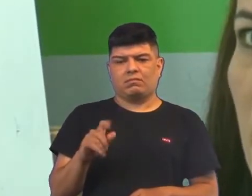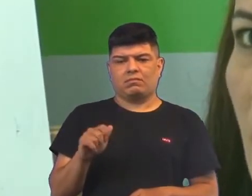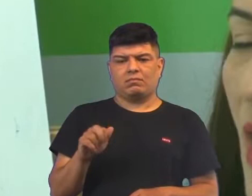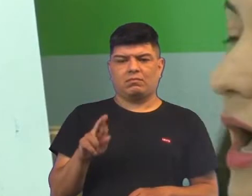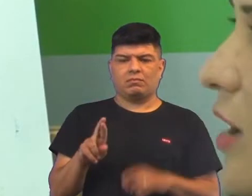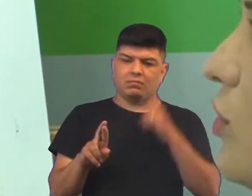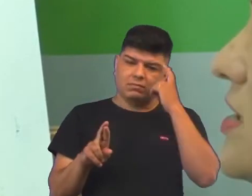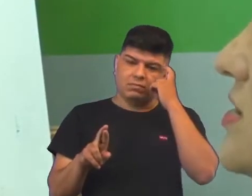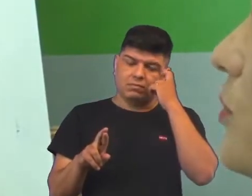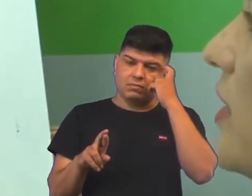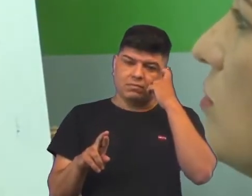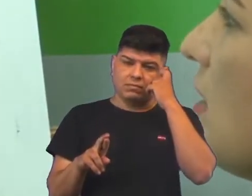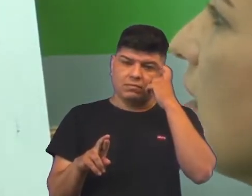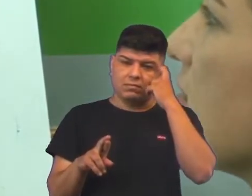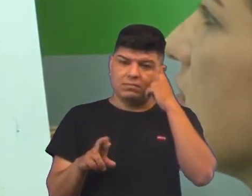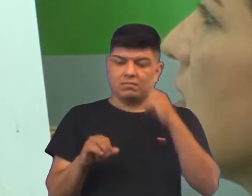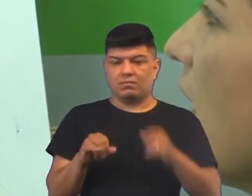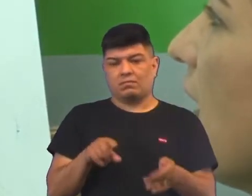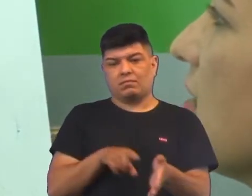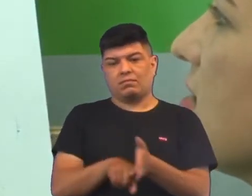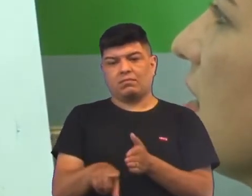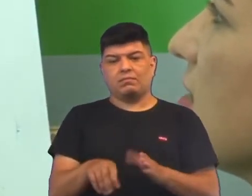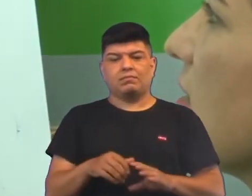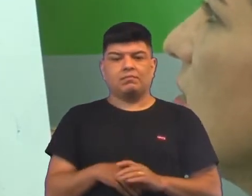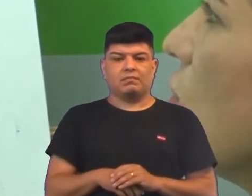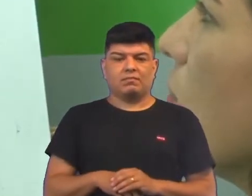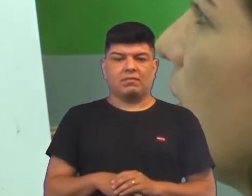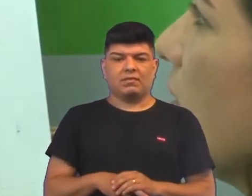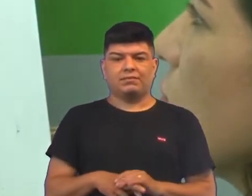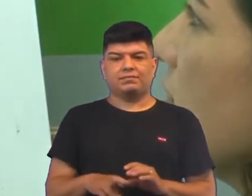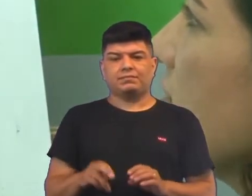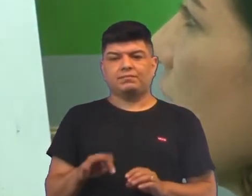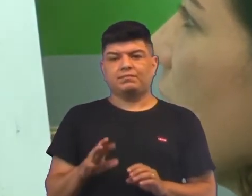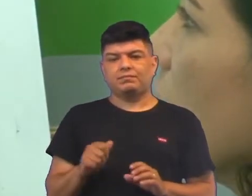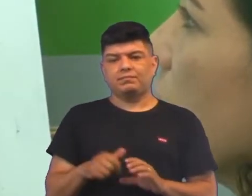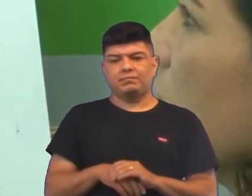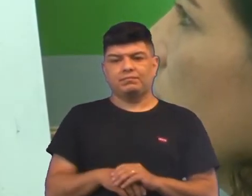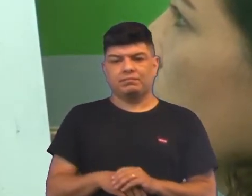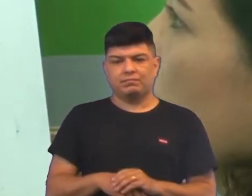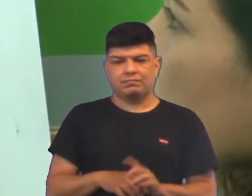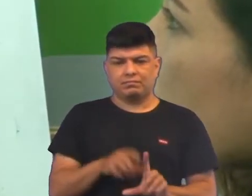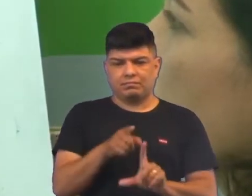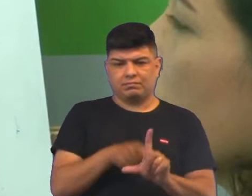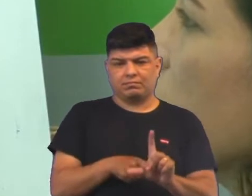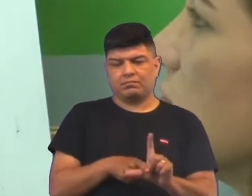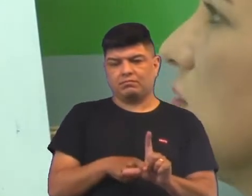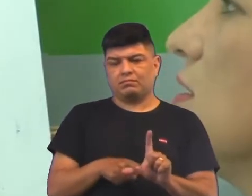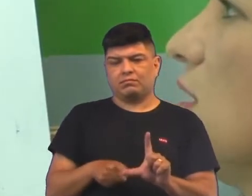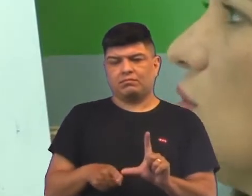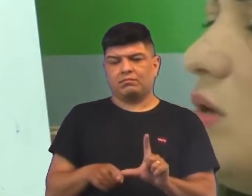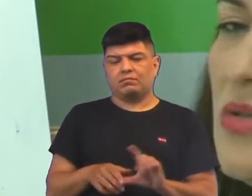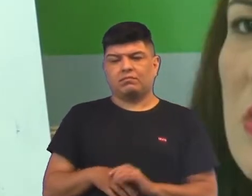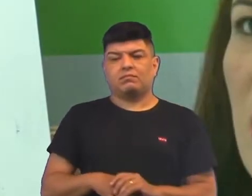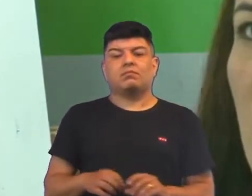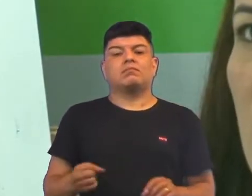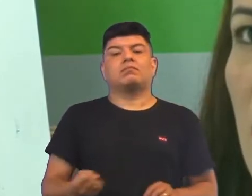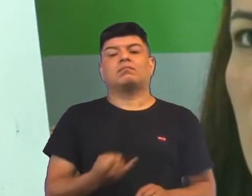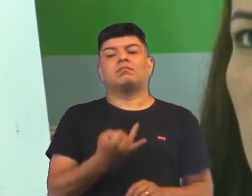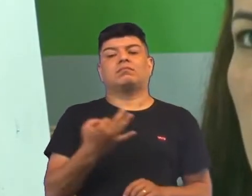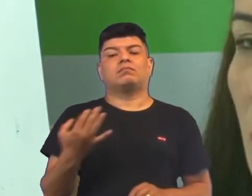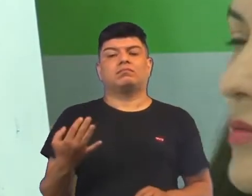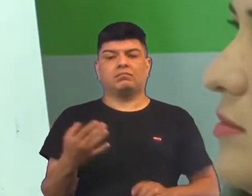tá? Agora, se eu perguntasse, essa reta aqui, ó, pegando esse lado com esse, ó, tem quantos